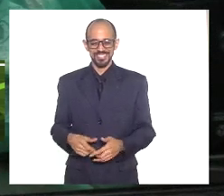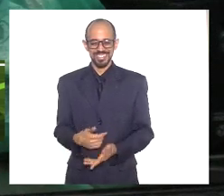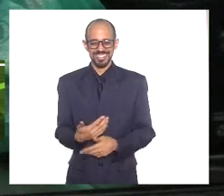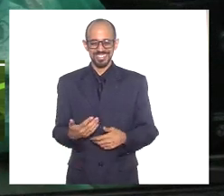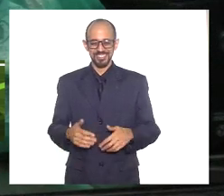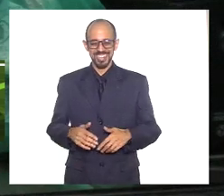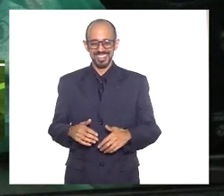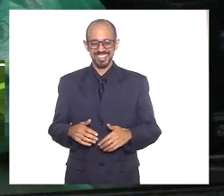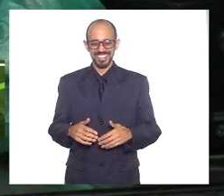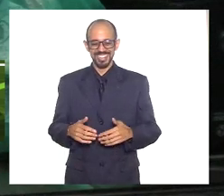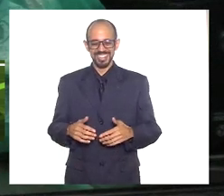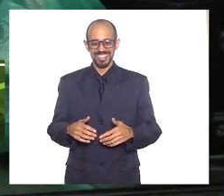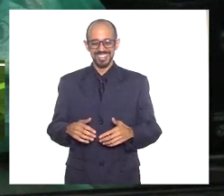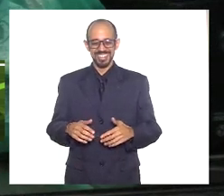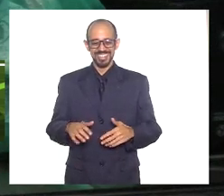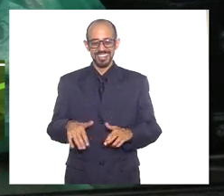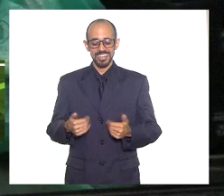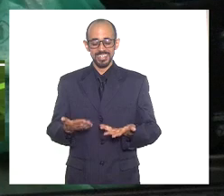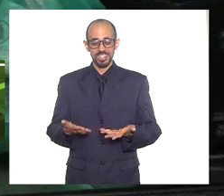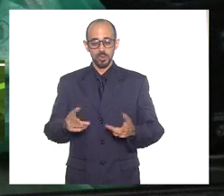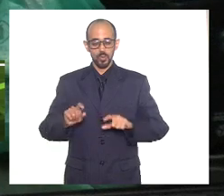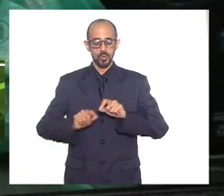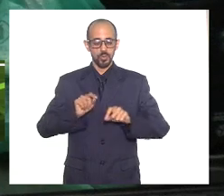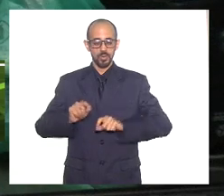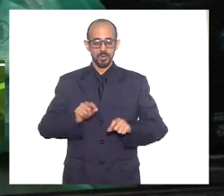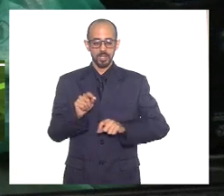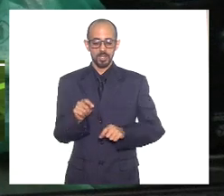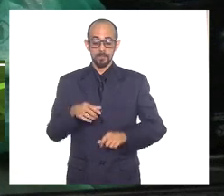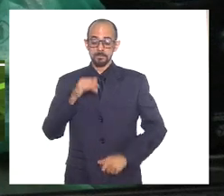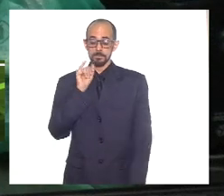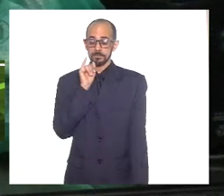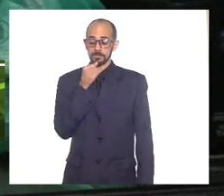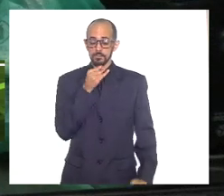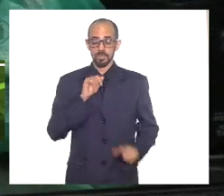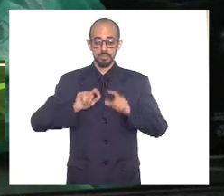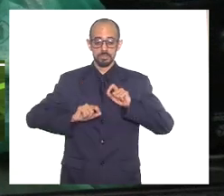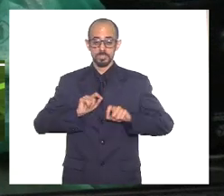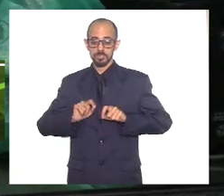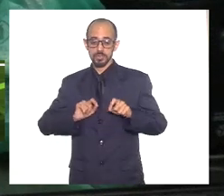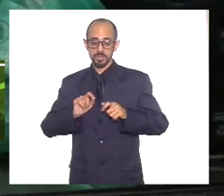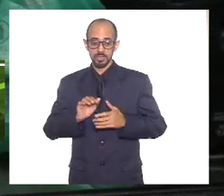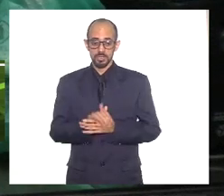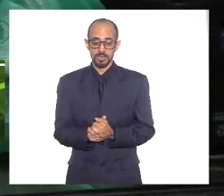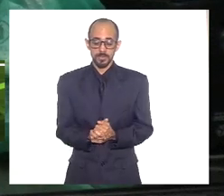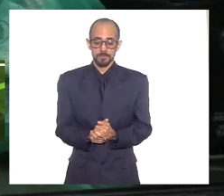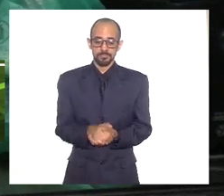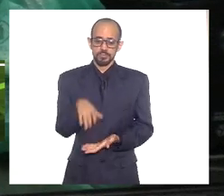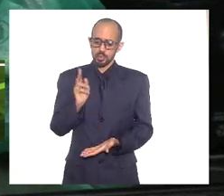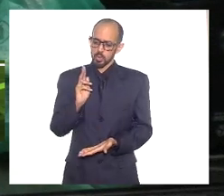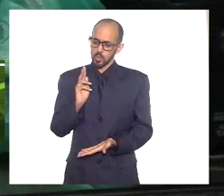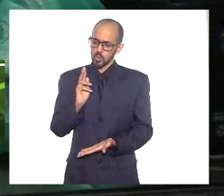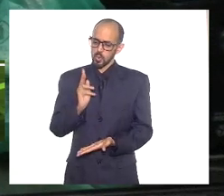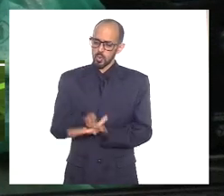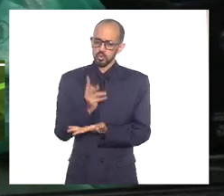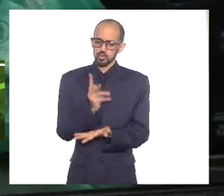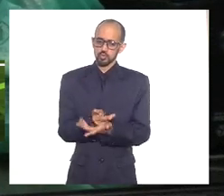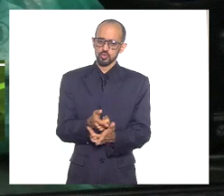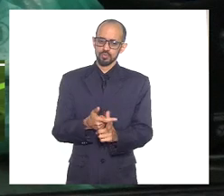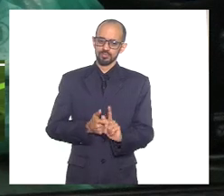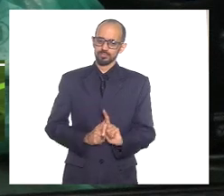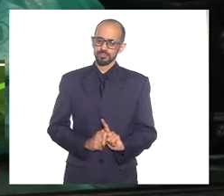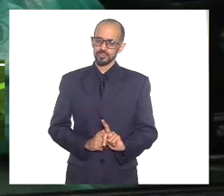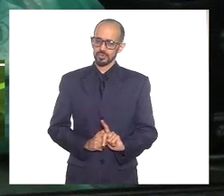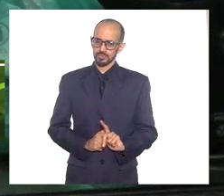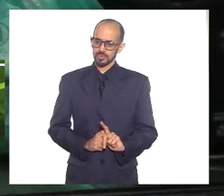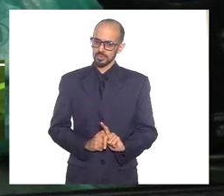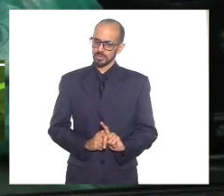quando o senhor acentua que, infelizmente, ele continua em déficit, não